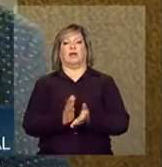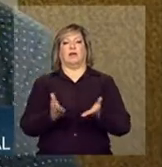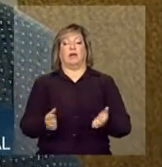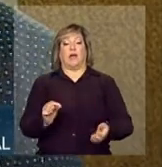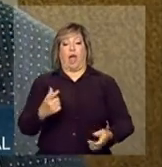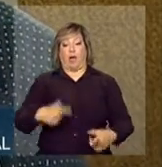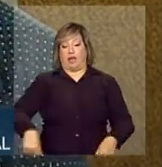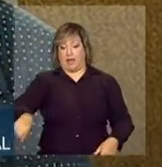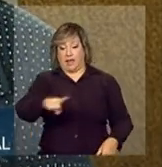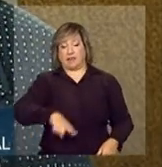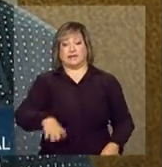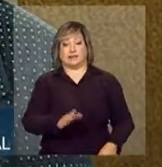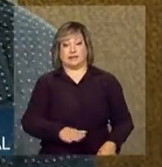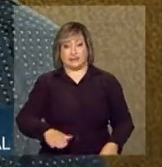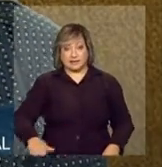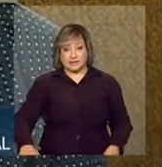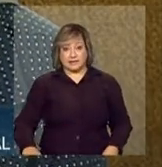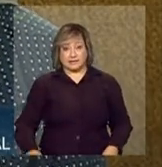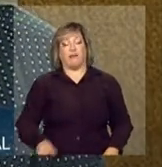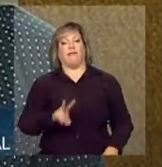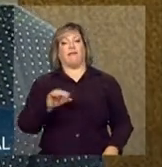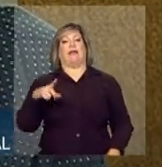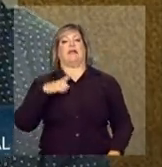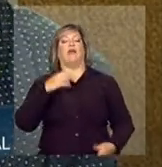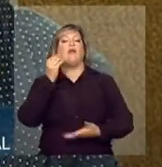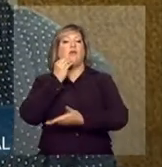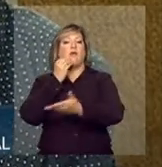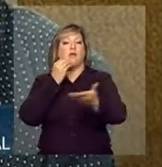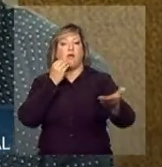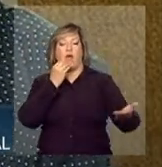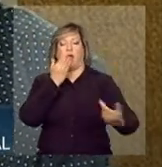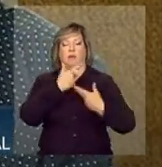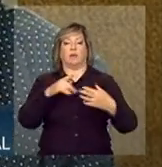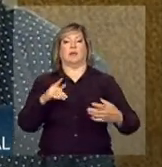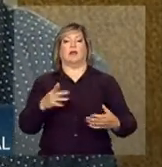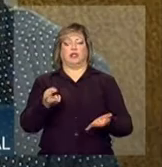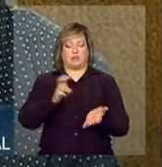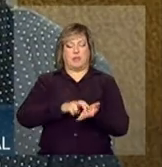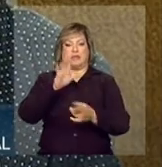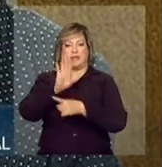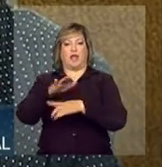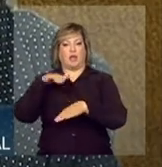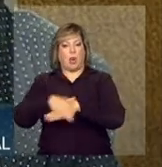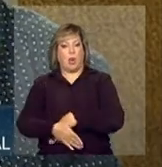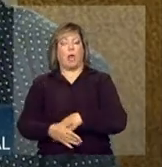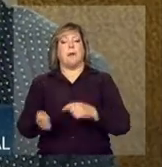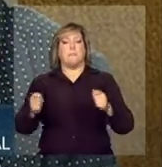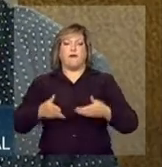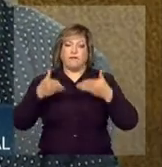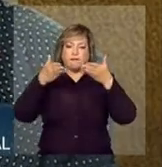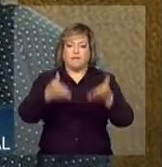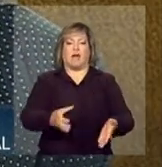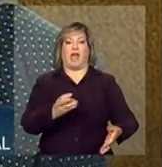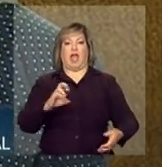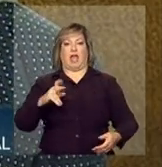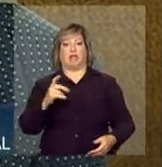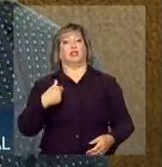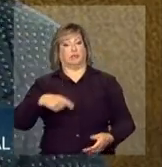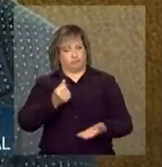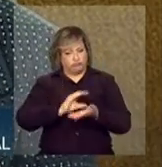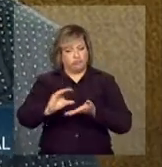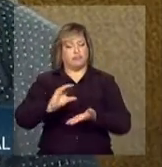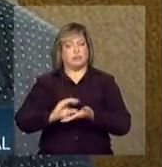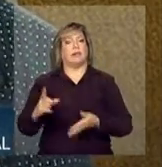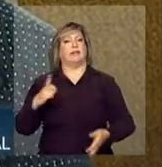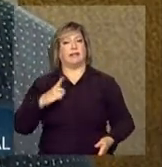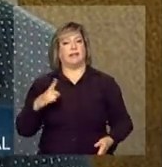onde essas crianças vão estar tendo a oportunidade de se alimentar 3 vezes ao dia à medida que possam ir para a creche. E nós estamos investindo nisso.